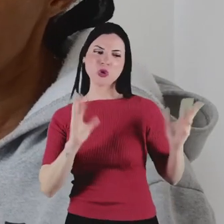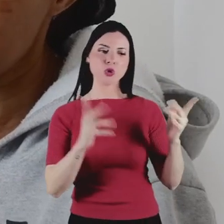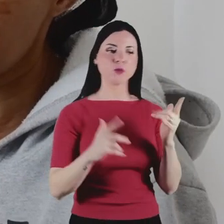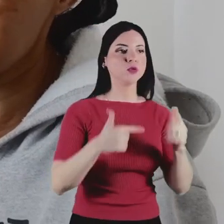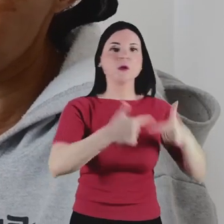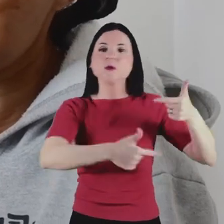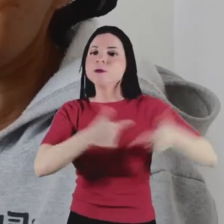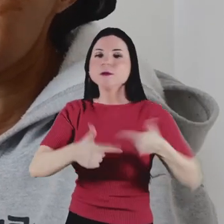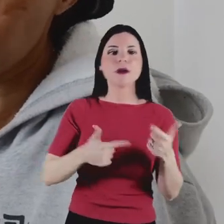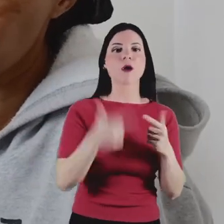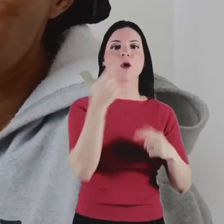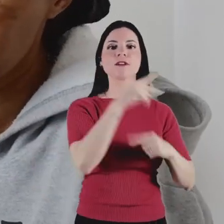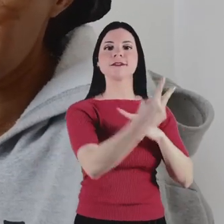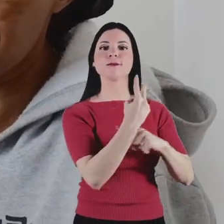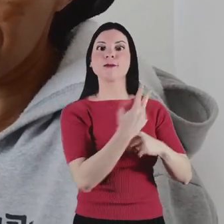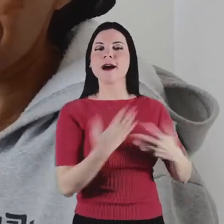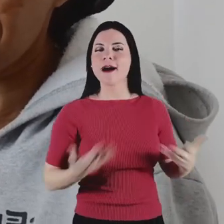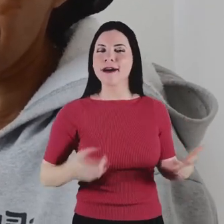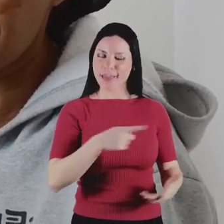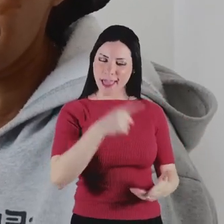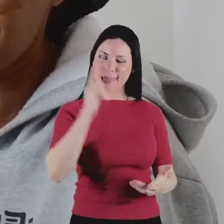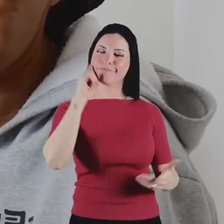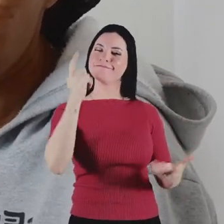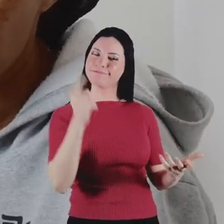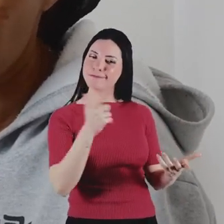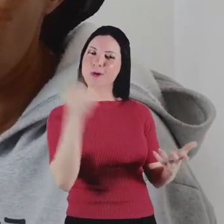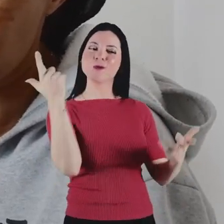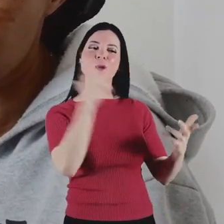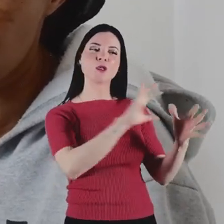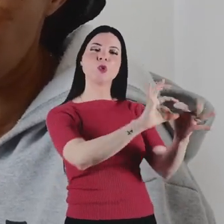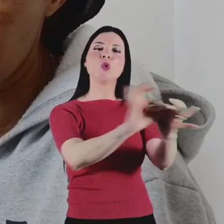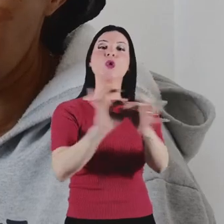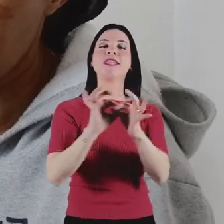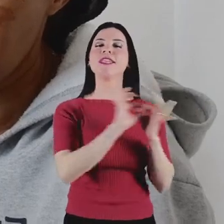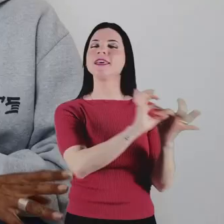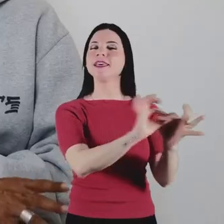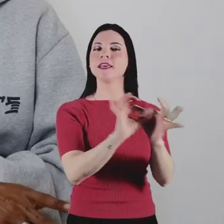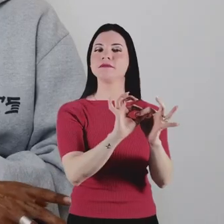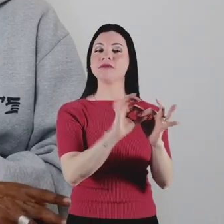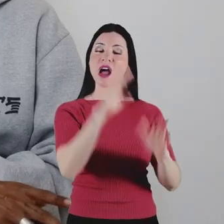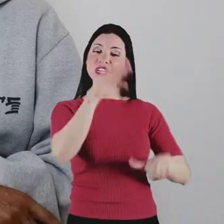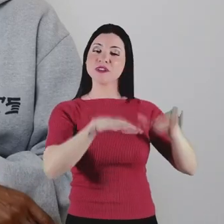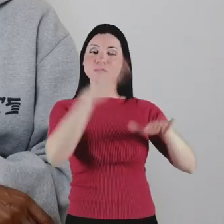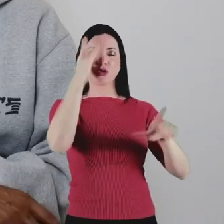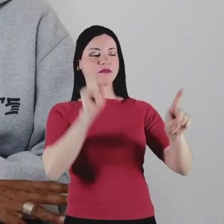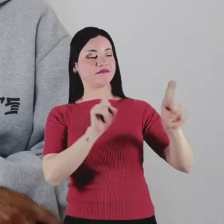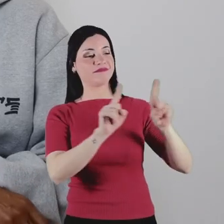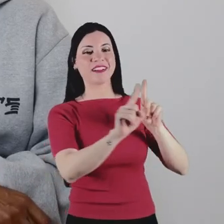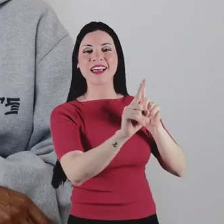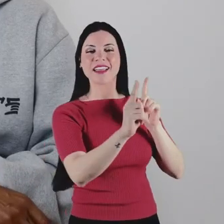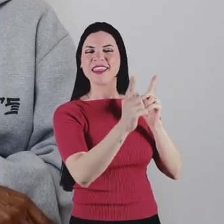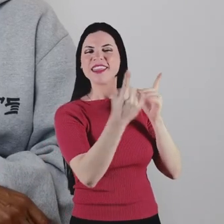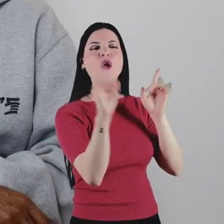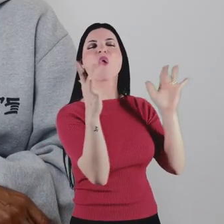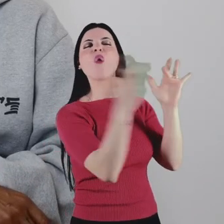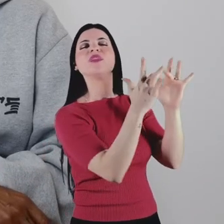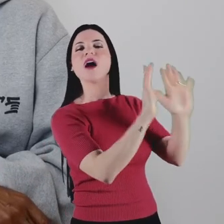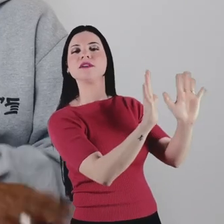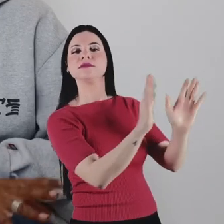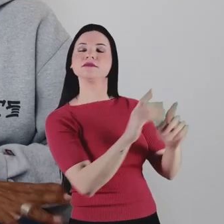é aceleradão, mas se cuida e, né? Tem essa coisa de unir. A galera pode não se falar, mas aconteceu alguma